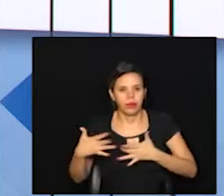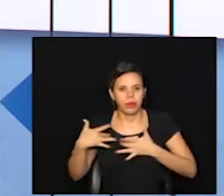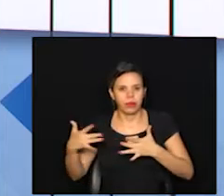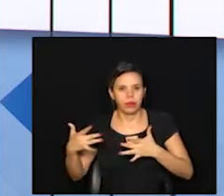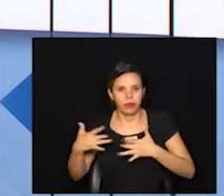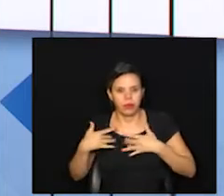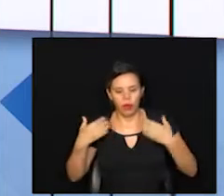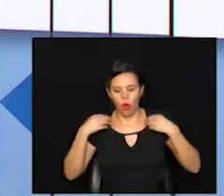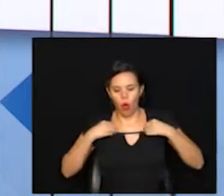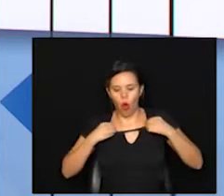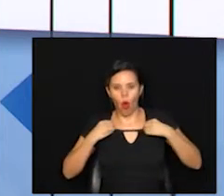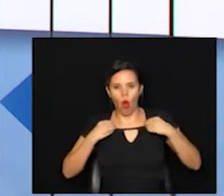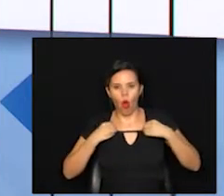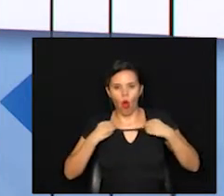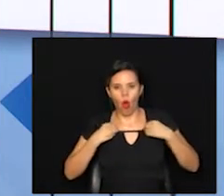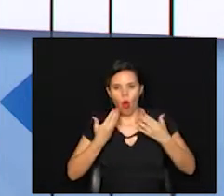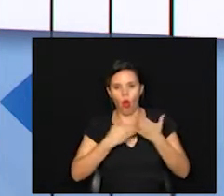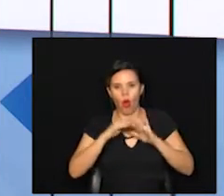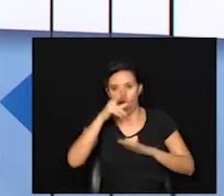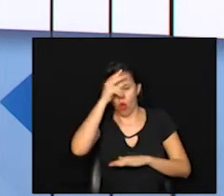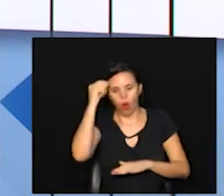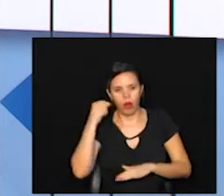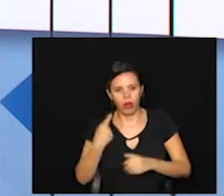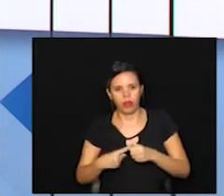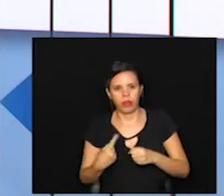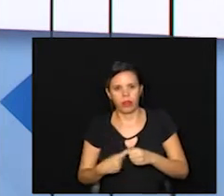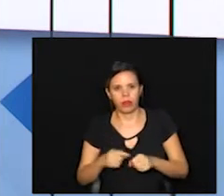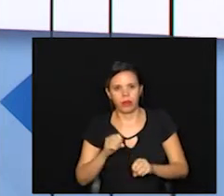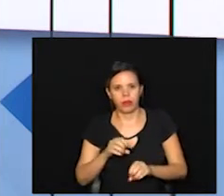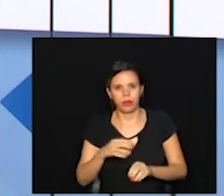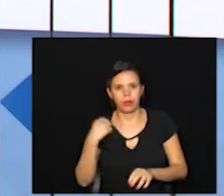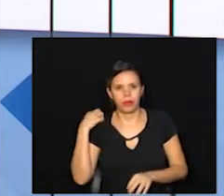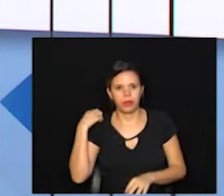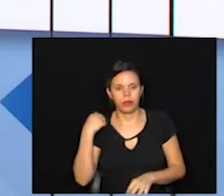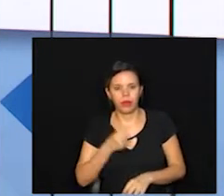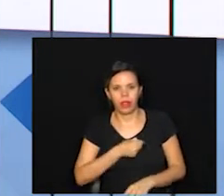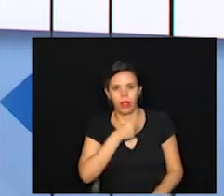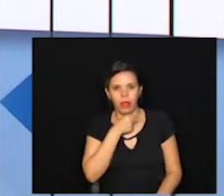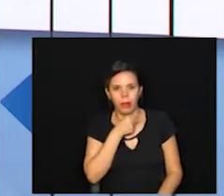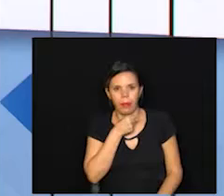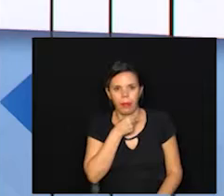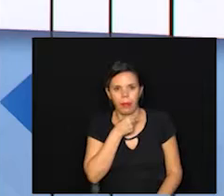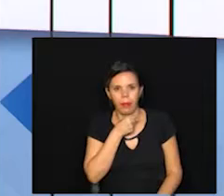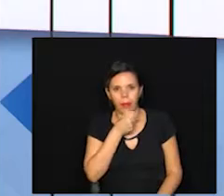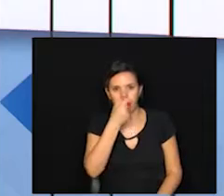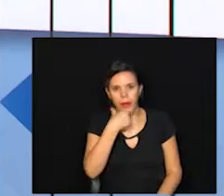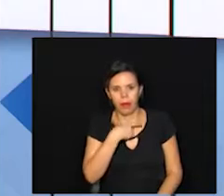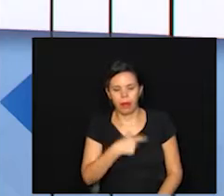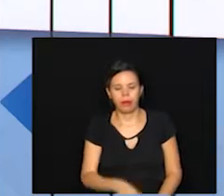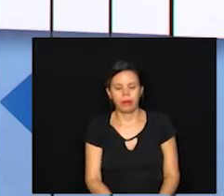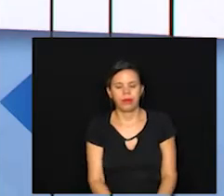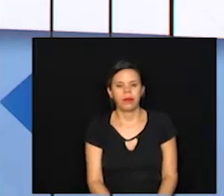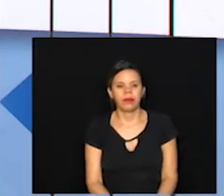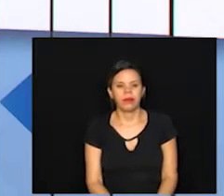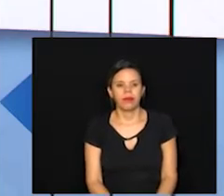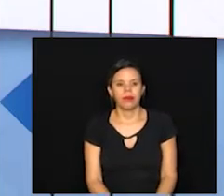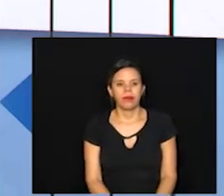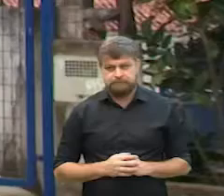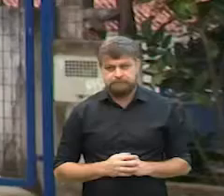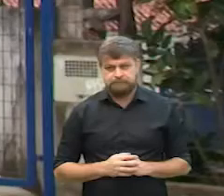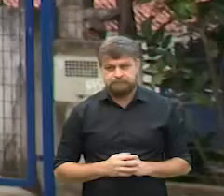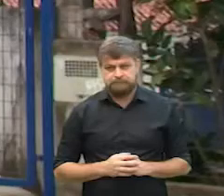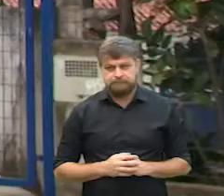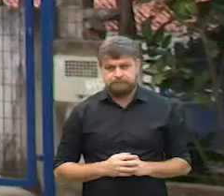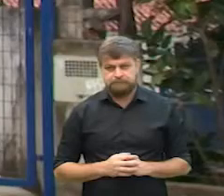de uniformes escolares na rede municipal de ensino. A reportagem é de Rubens Morelli.